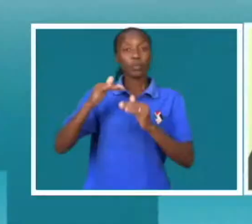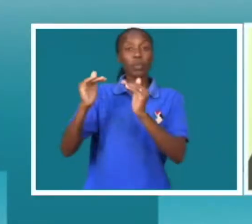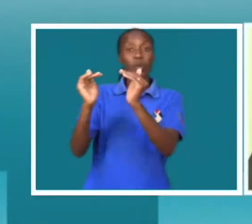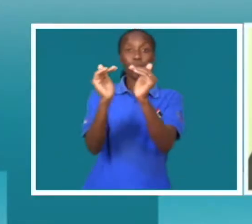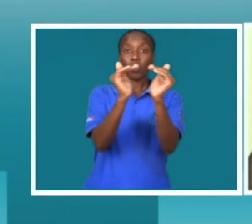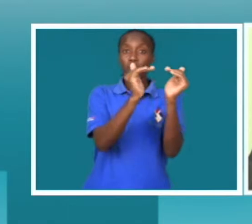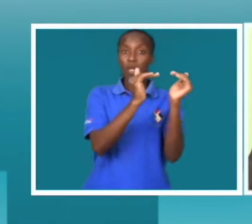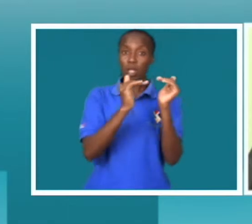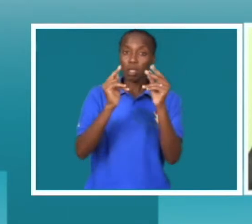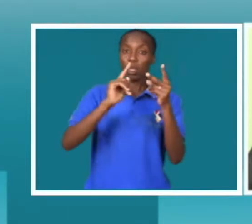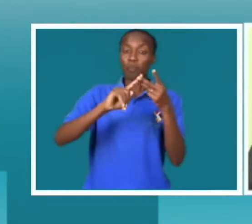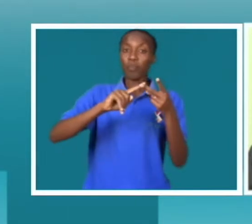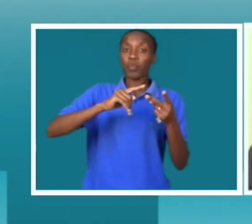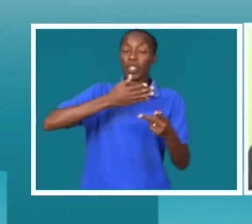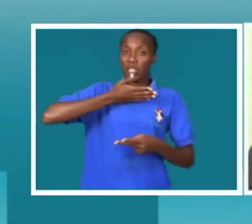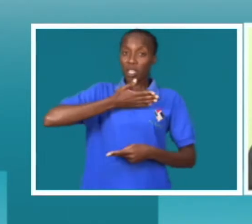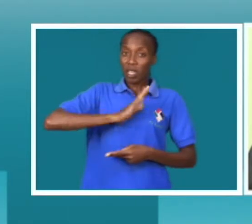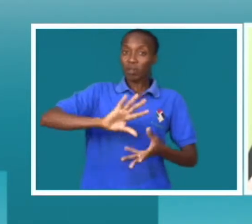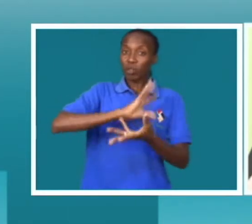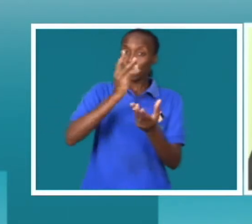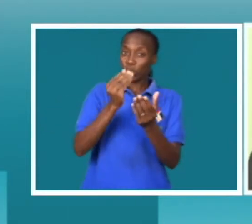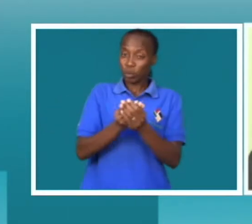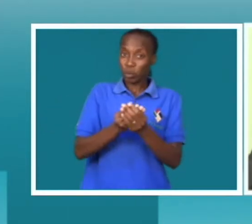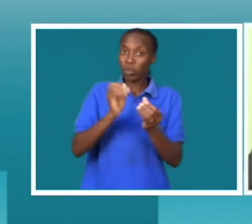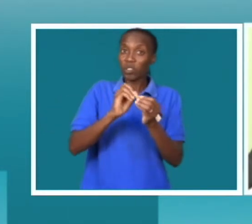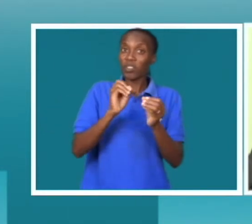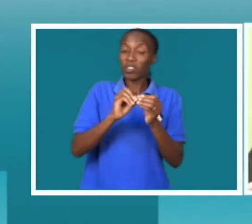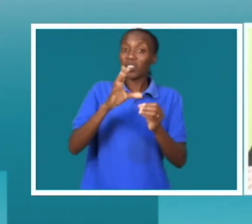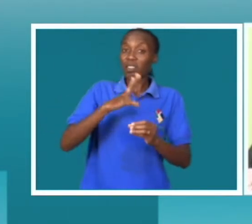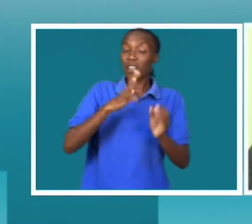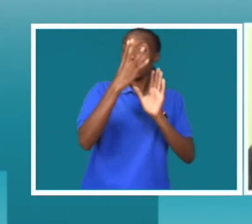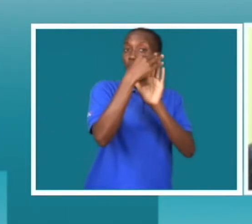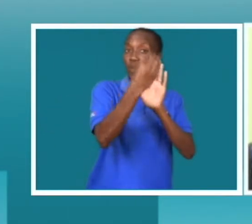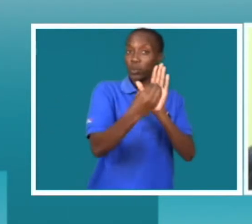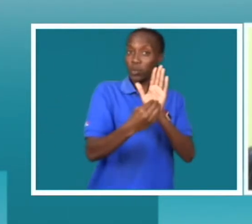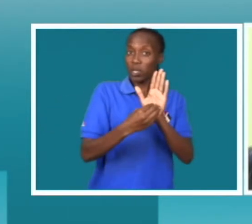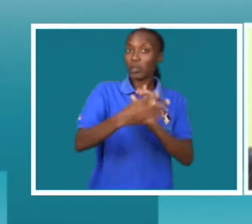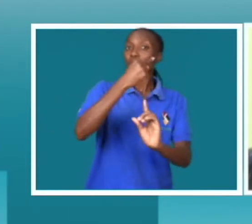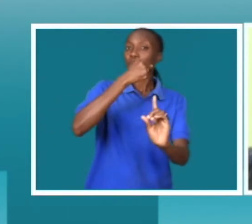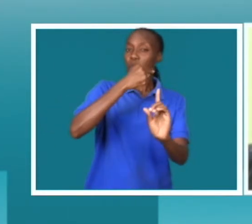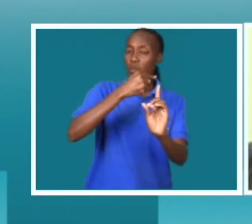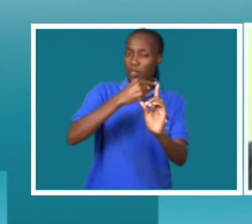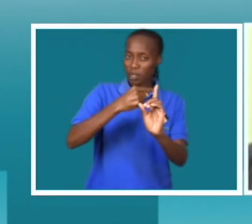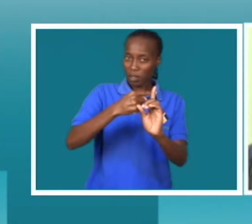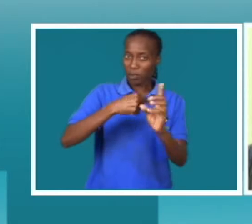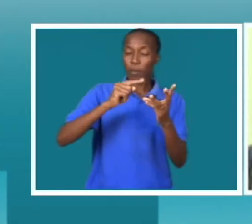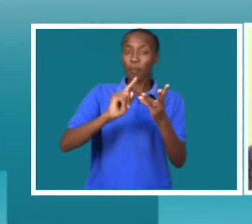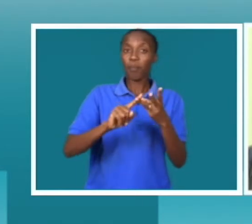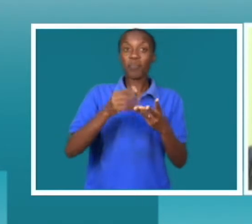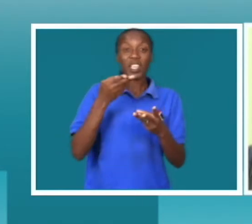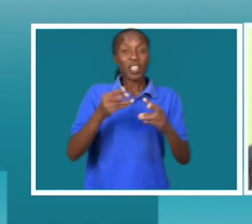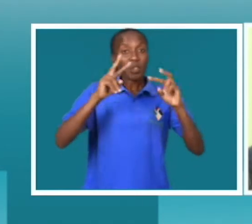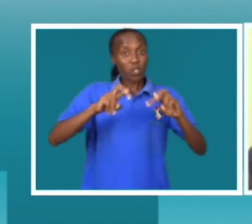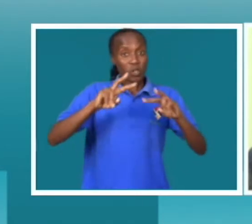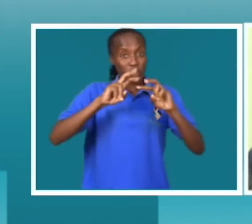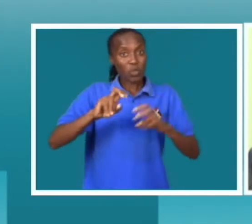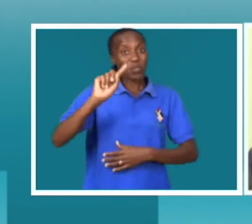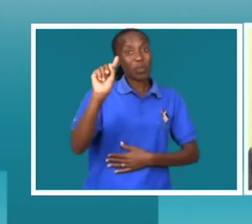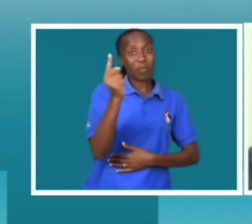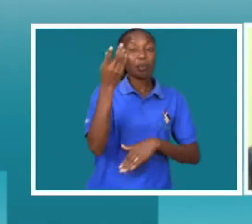Nós queremos a igualdade e queremos que, na verdade, tudo corra bem. Esse estudo